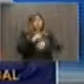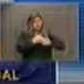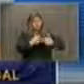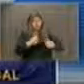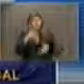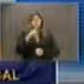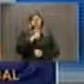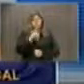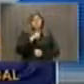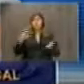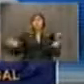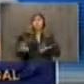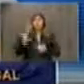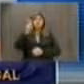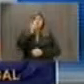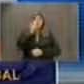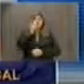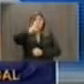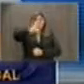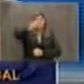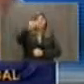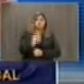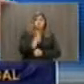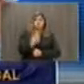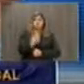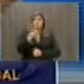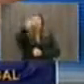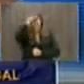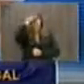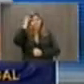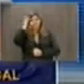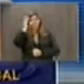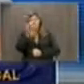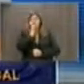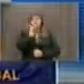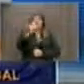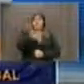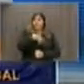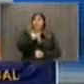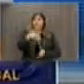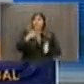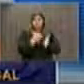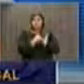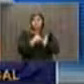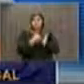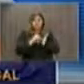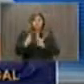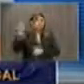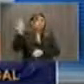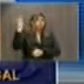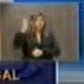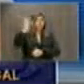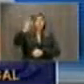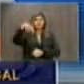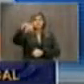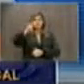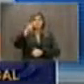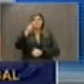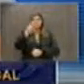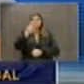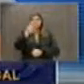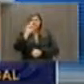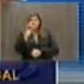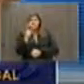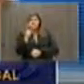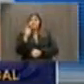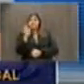acontecendo hoje na Paraíba e na cidade de João Pessoa, onde pessoas, como, por exemplo, a filha do ex-secretário de Transparência Pública, que não precisava